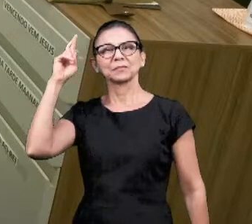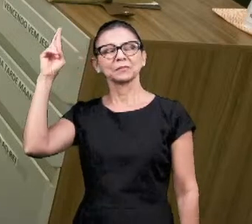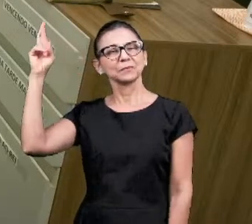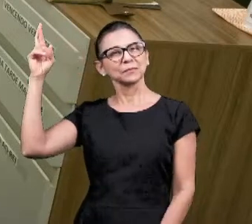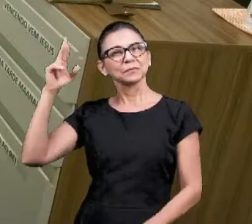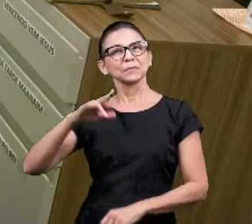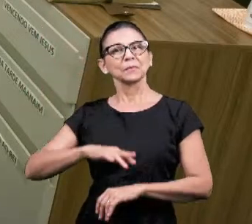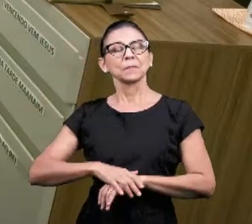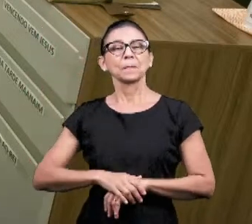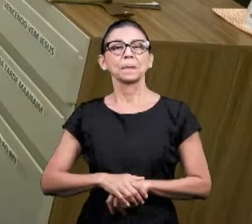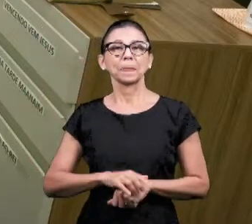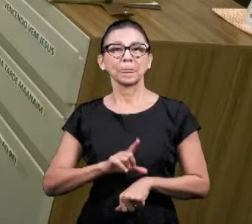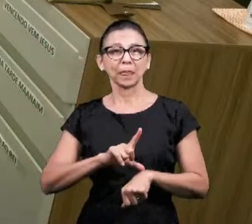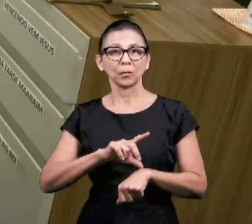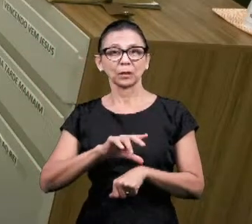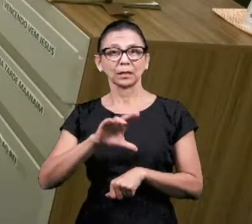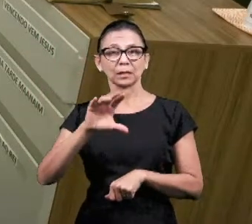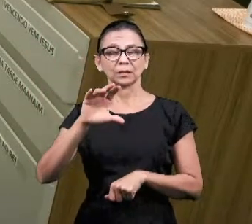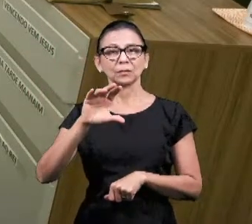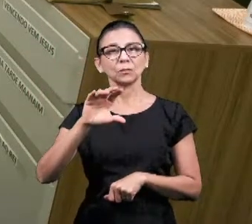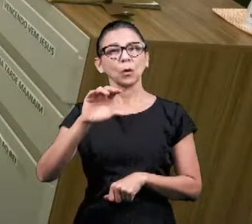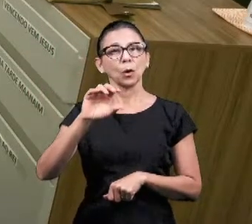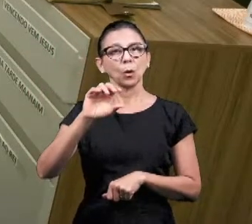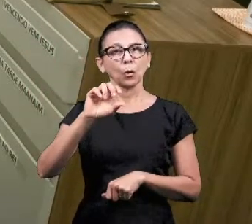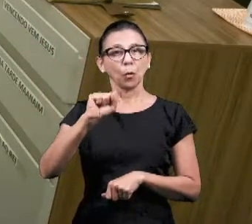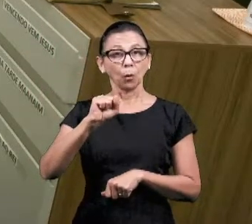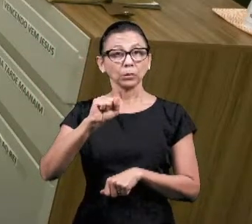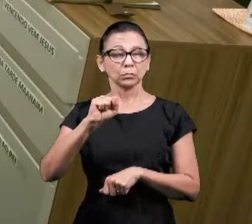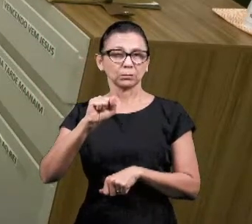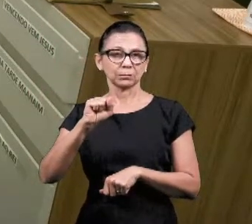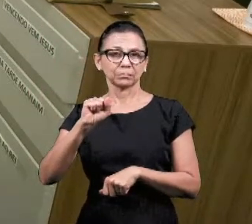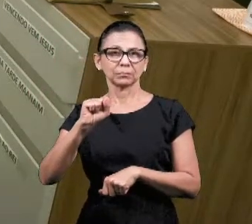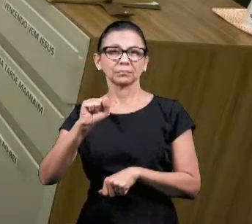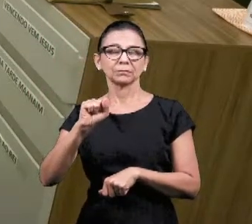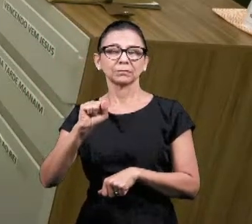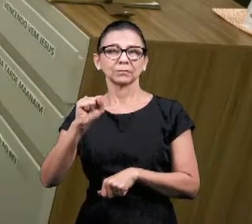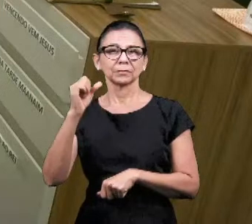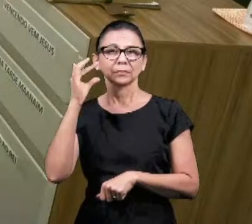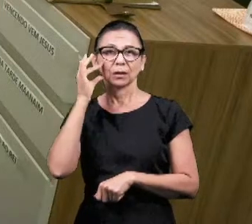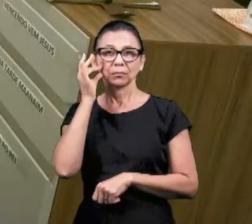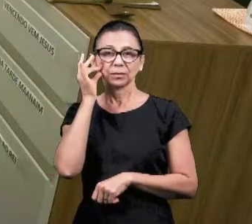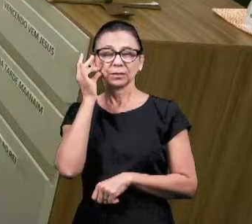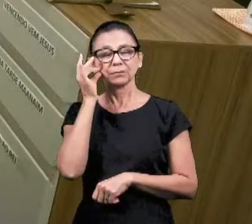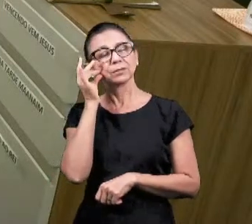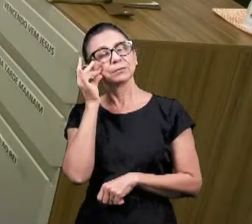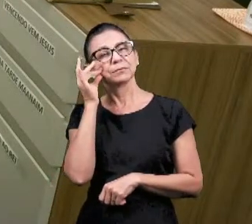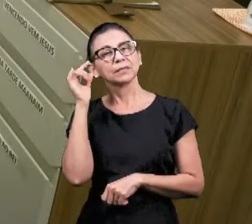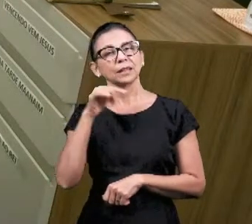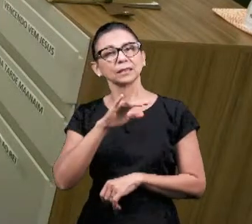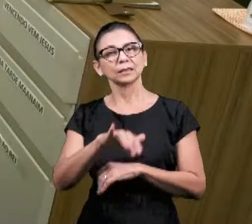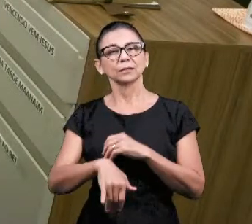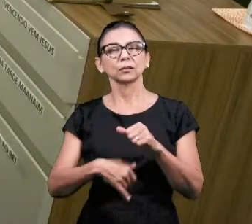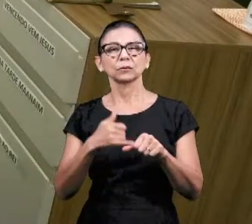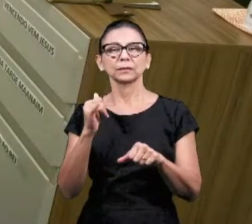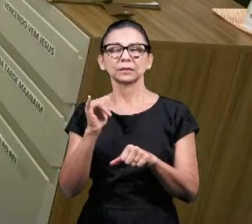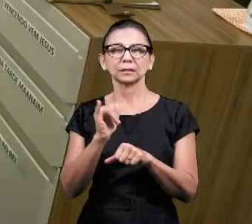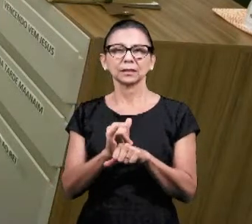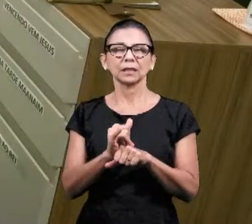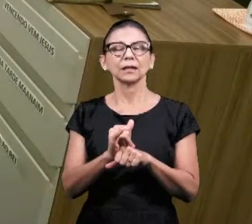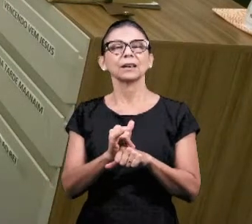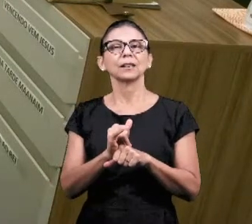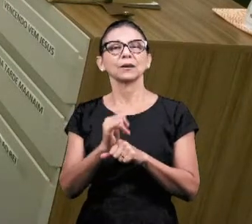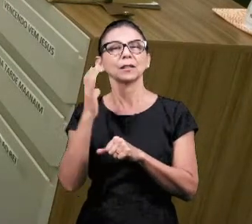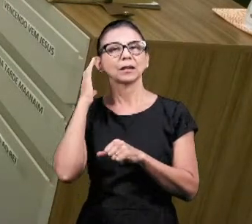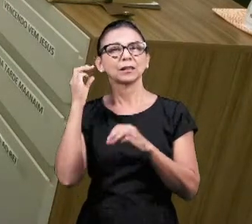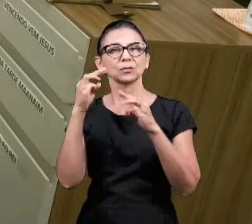pouco, às 20 horas, ao vivo, aqui pela Rádio Manaim, TV Web Manaim, também pelo canal oficial da Igreja Cristã